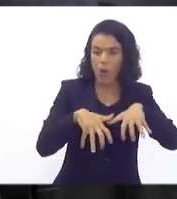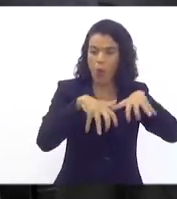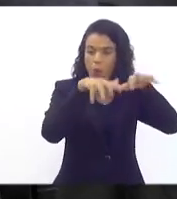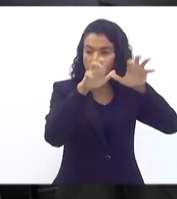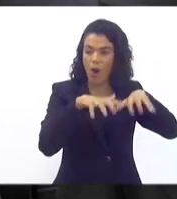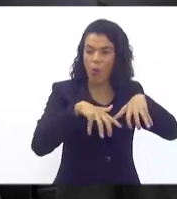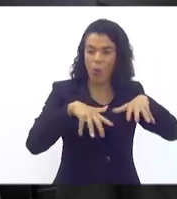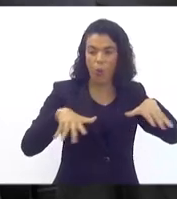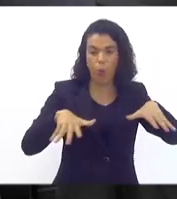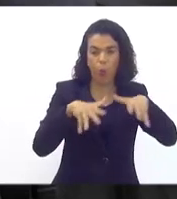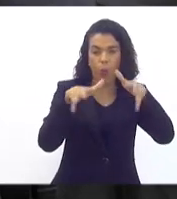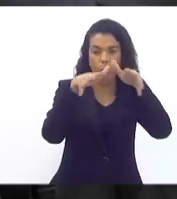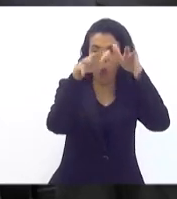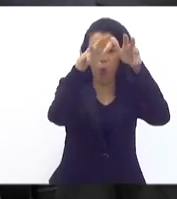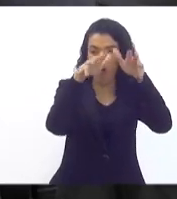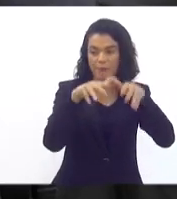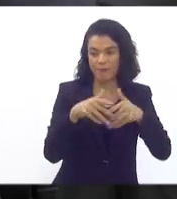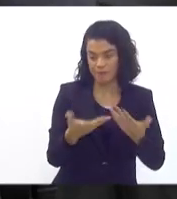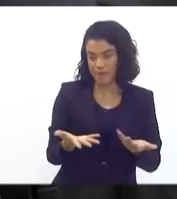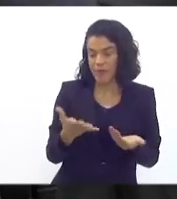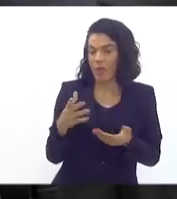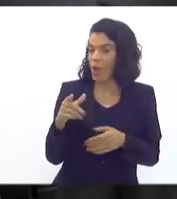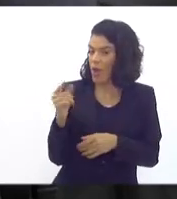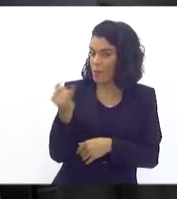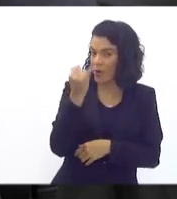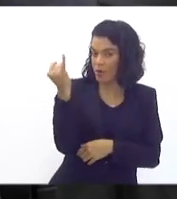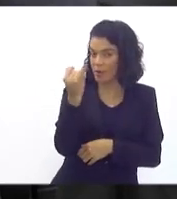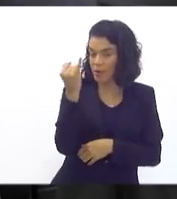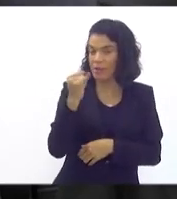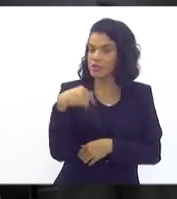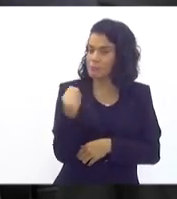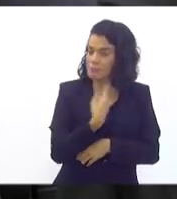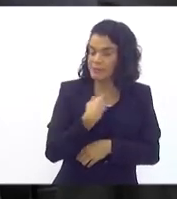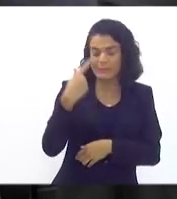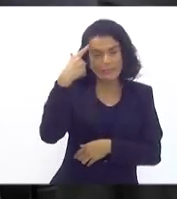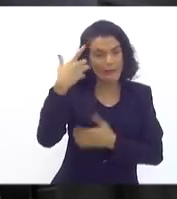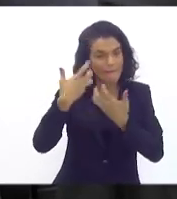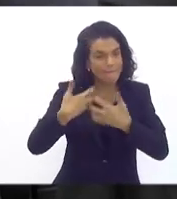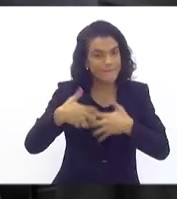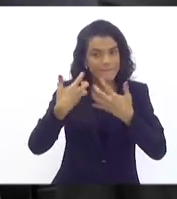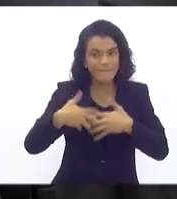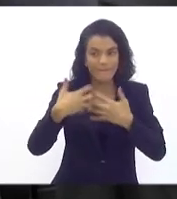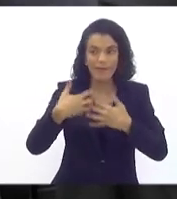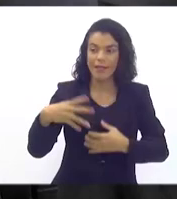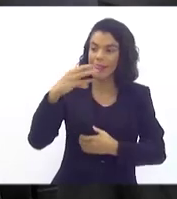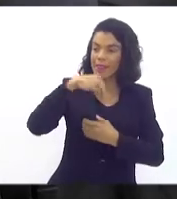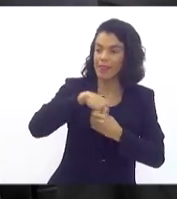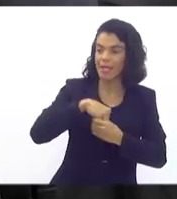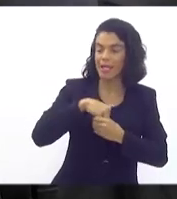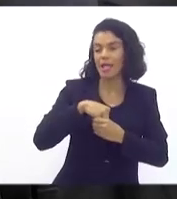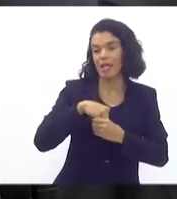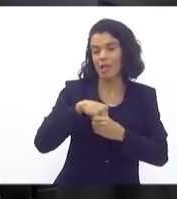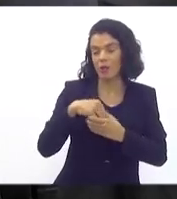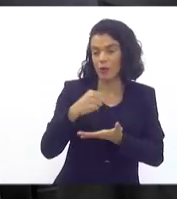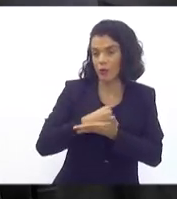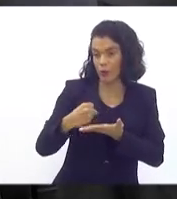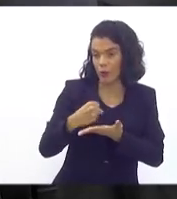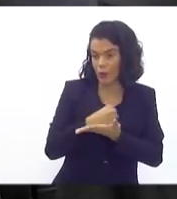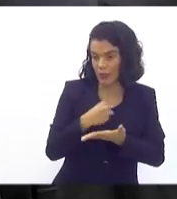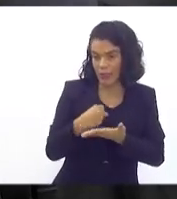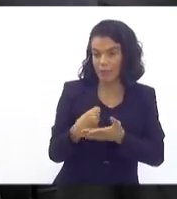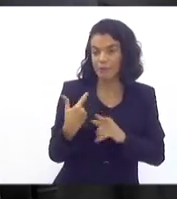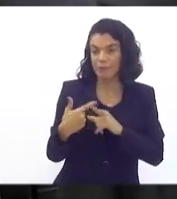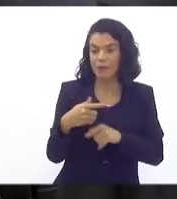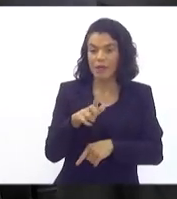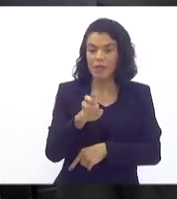é um esse é um ponto importante que tem que começar a alinhar até mesmo para poder dentro da regulamentação a genésia tem acompanhado esse